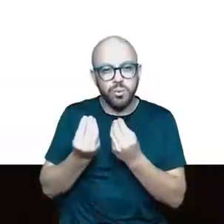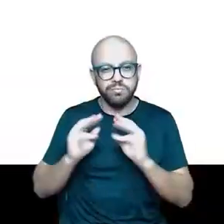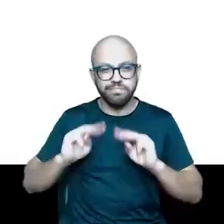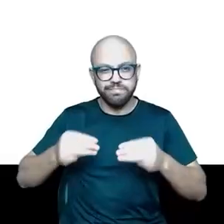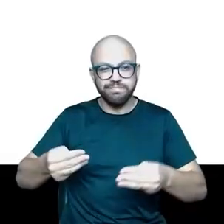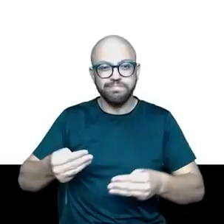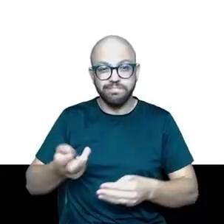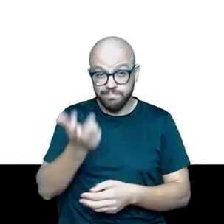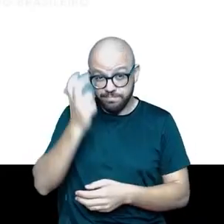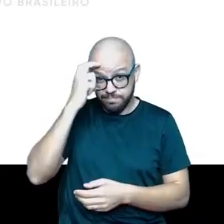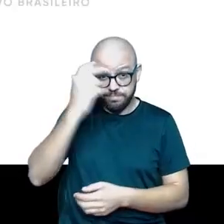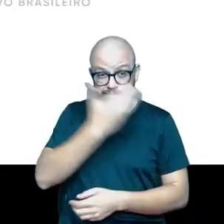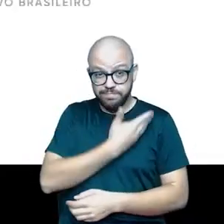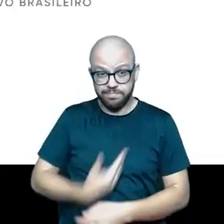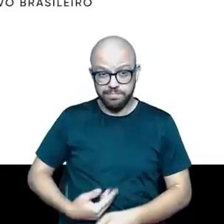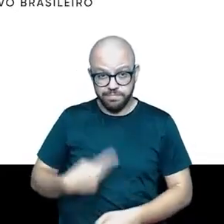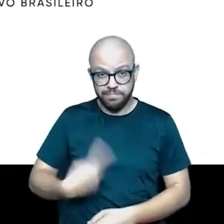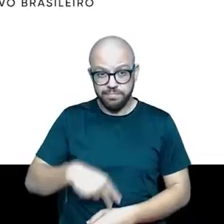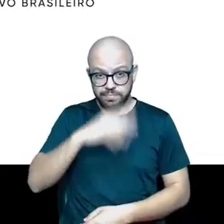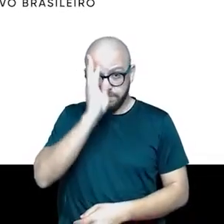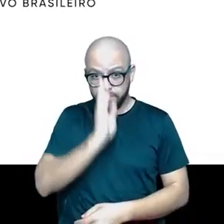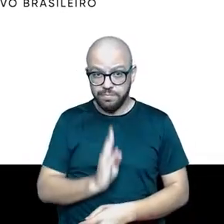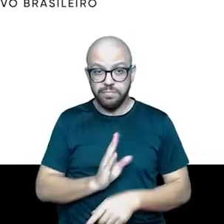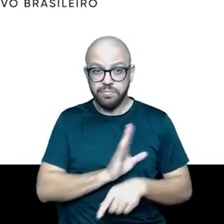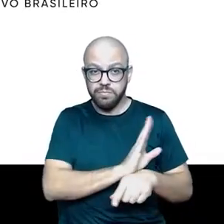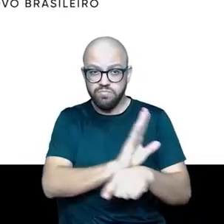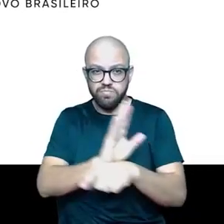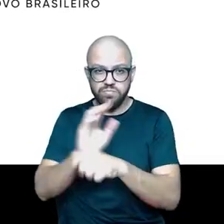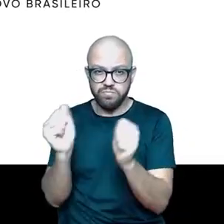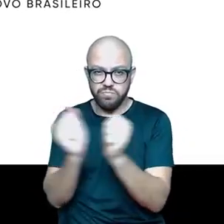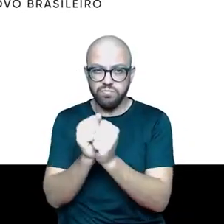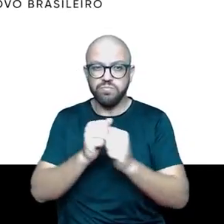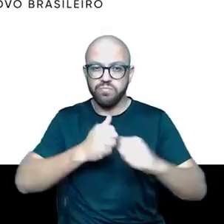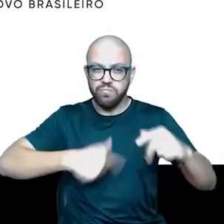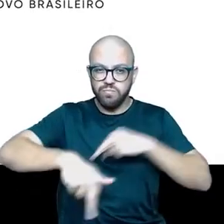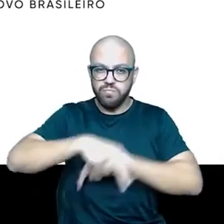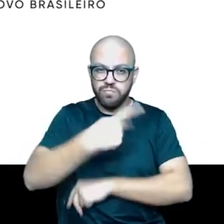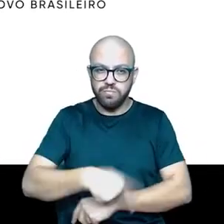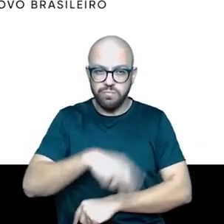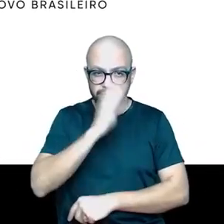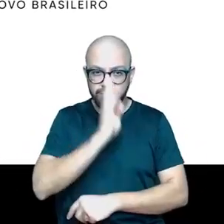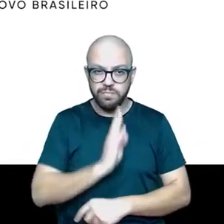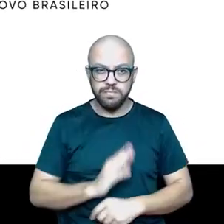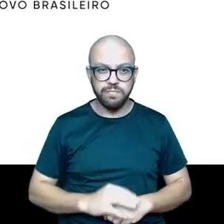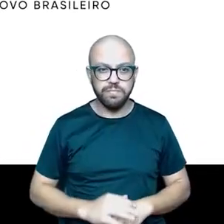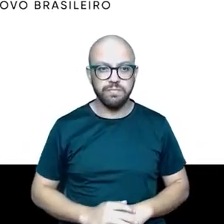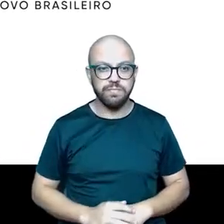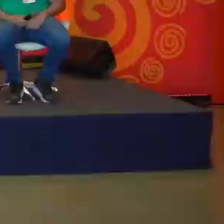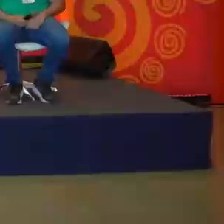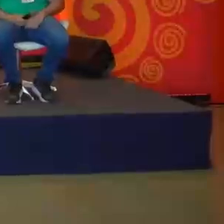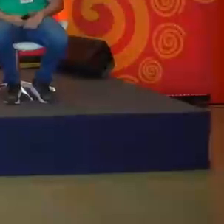Logos: Lei Rouanet, Ministério da Cultura, Governo do Brasil, do lado do povo brasileiro.